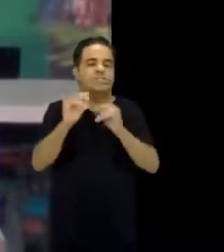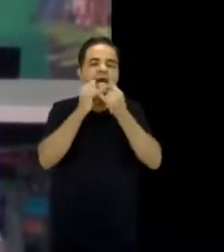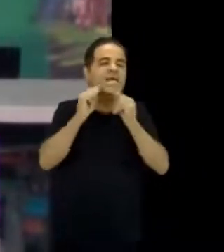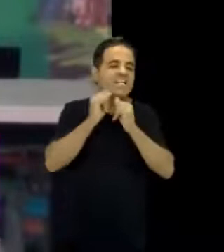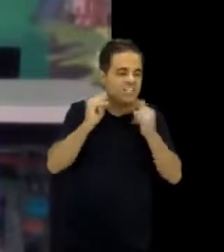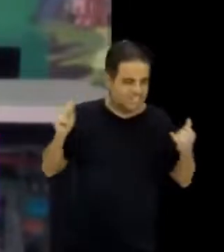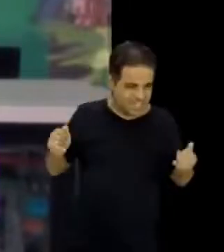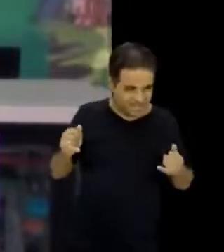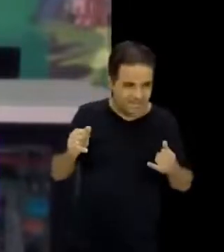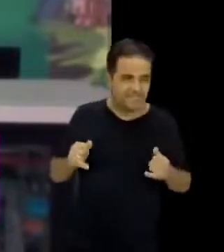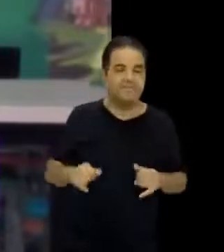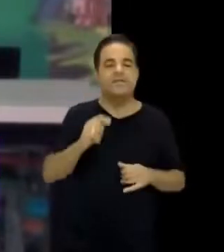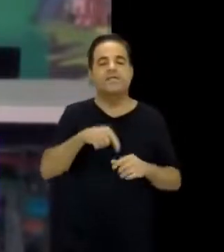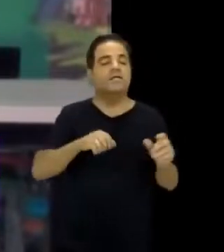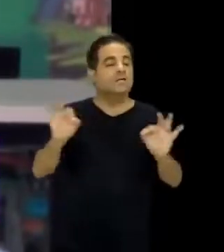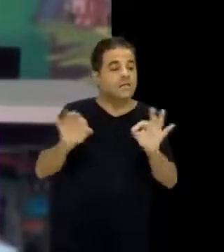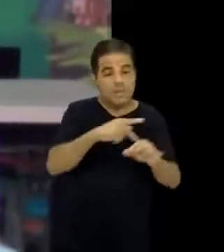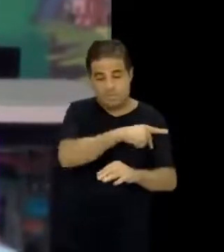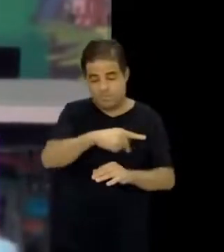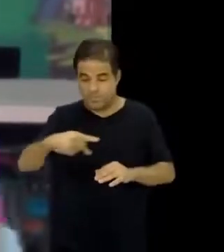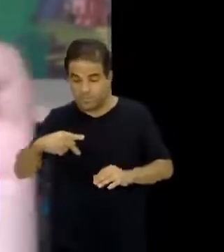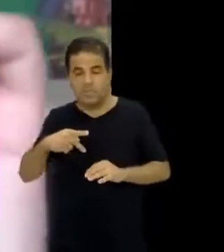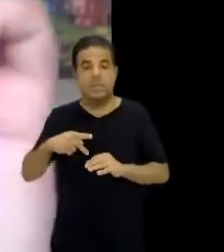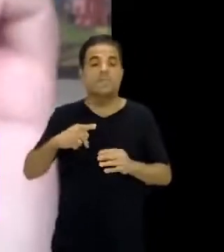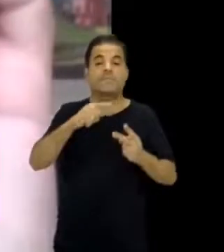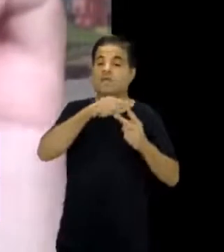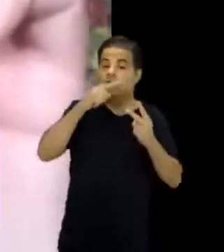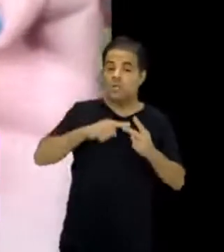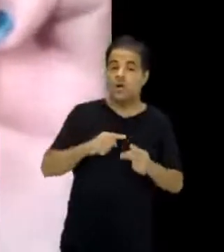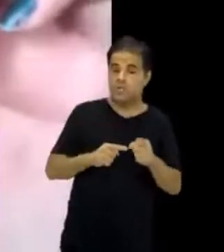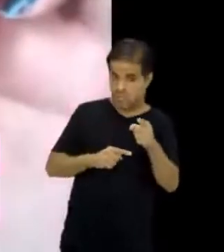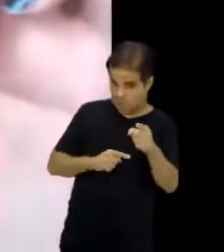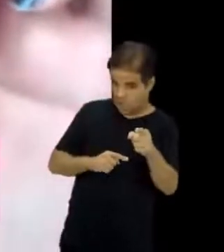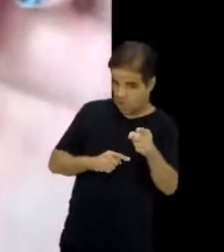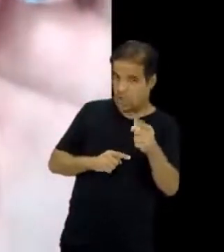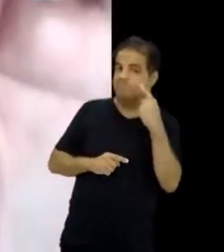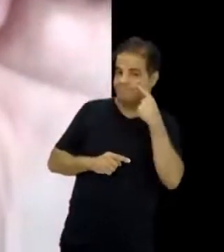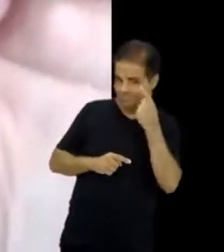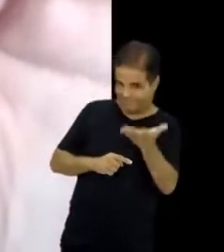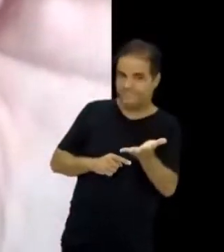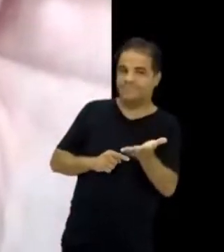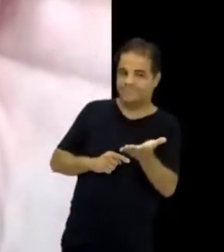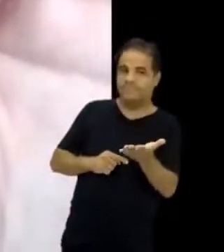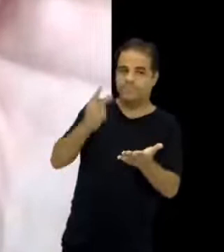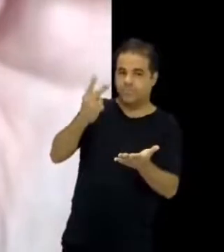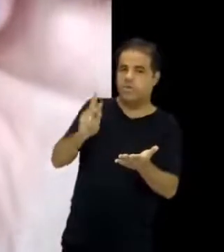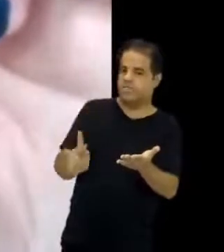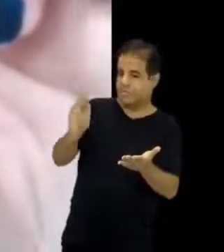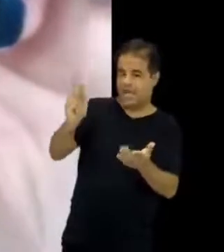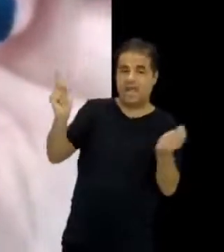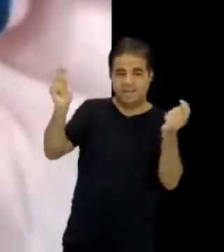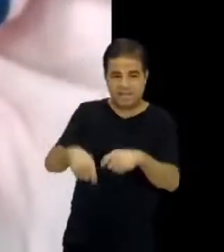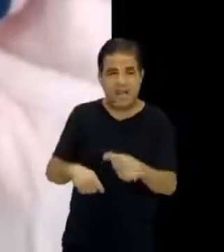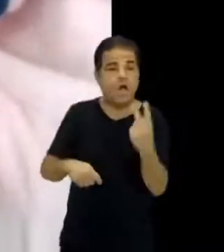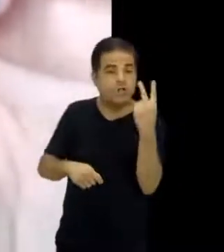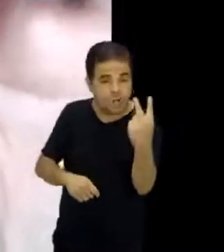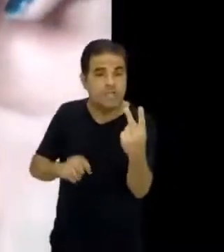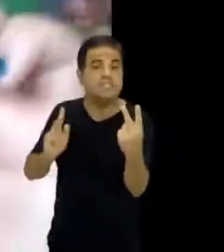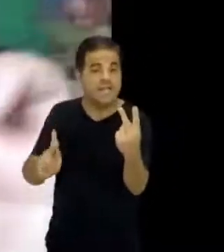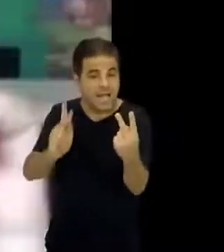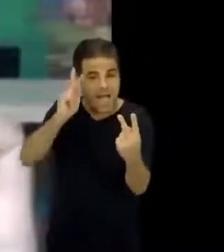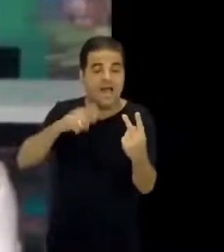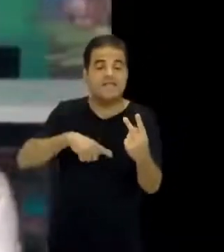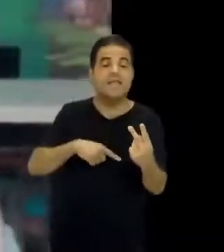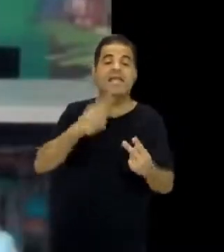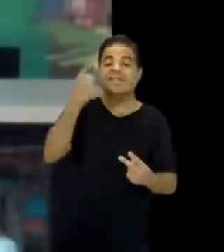utilizar hoje é esse potenciômetro de 2K, né? Não sei se vocês estão conseguindo ver, um de 2K, mas existe